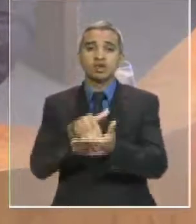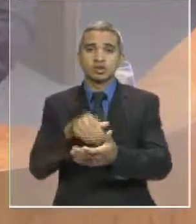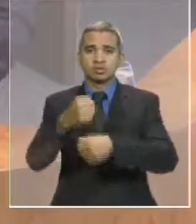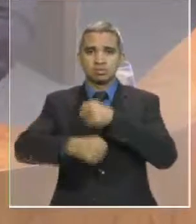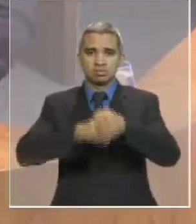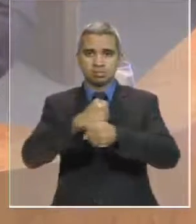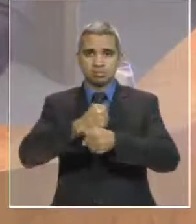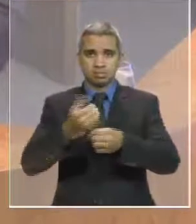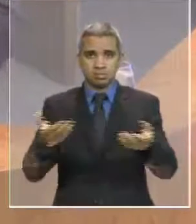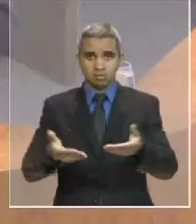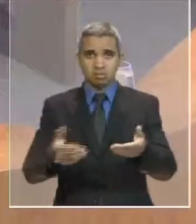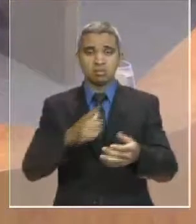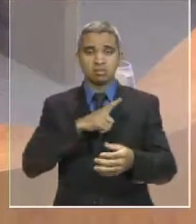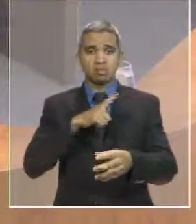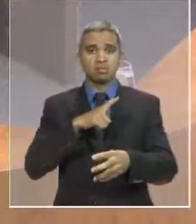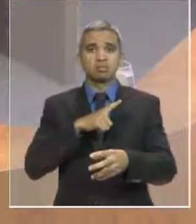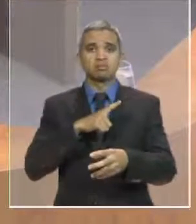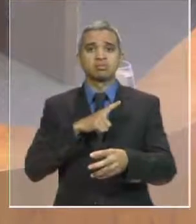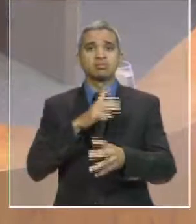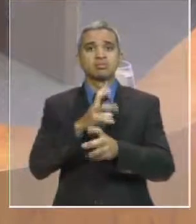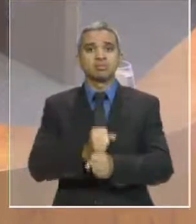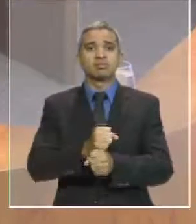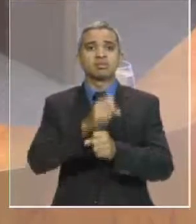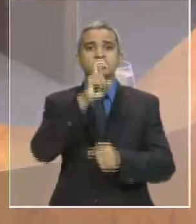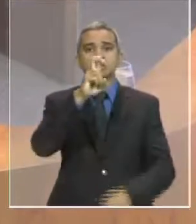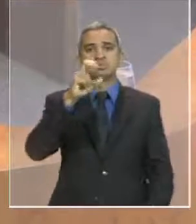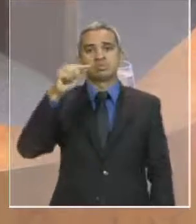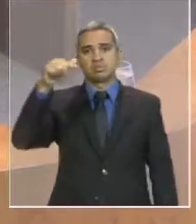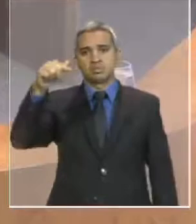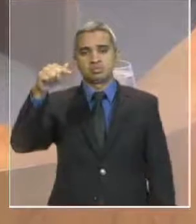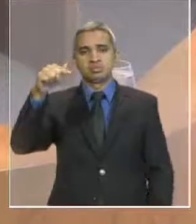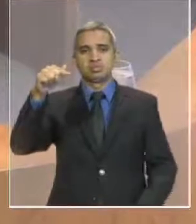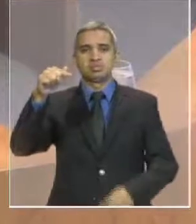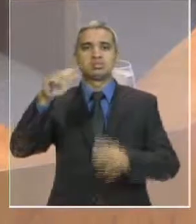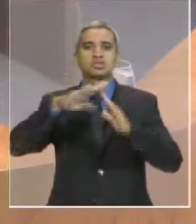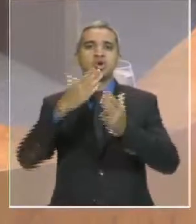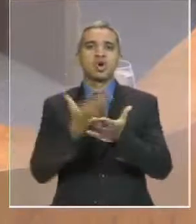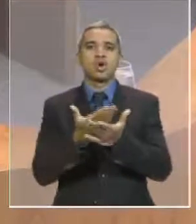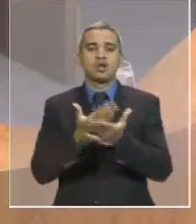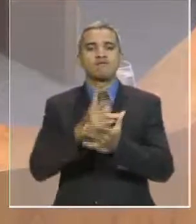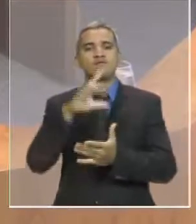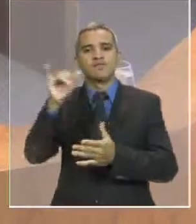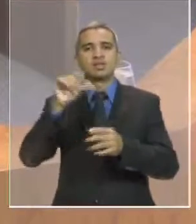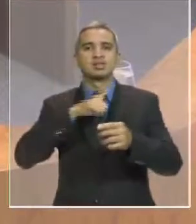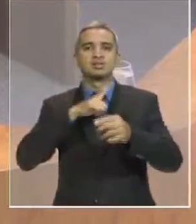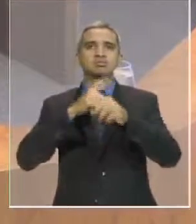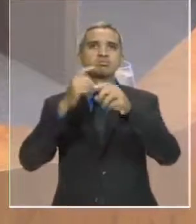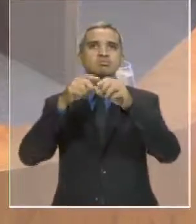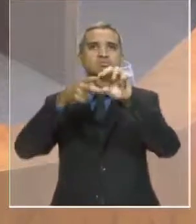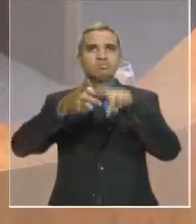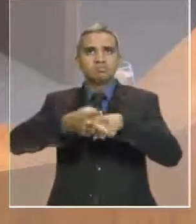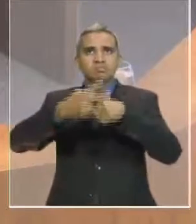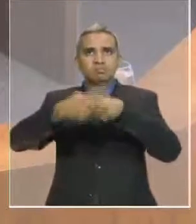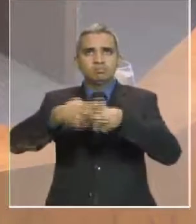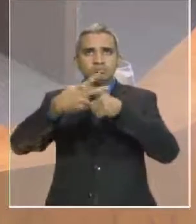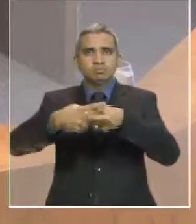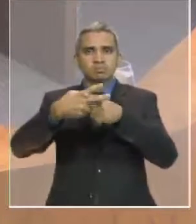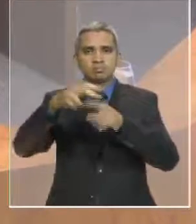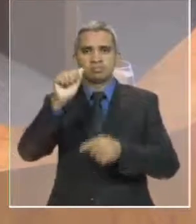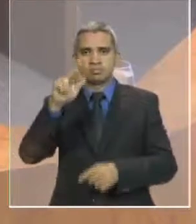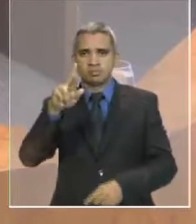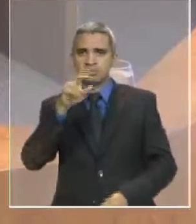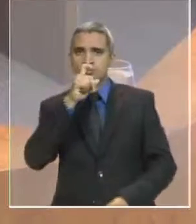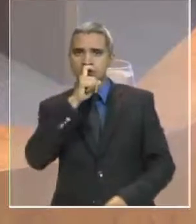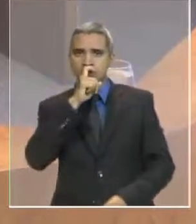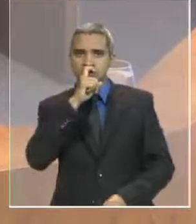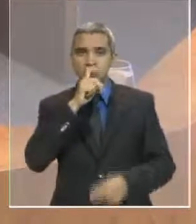será 57 escolas climatizadas. E isso reflete diretamente no aprendizado e no avanço dos nossos